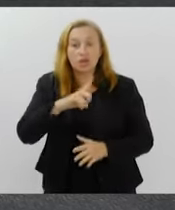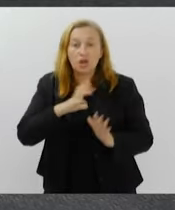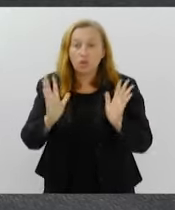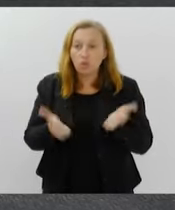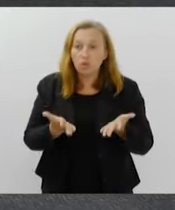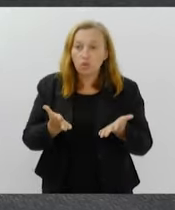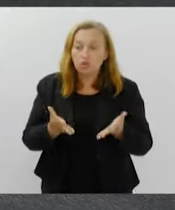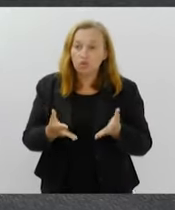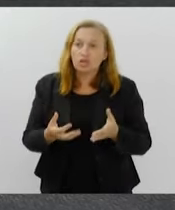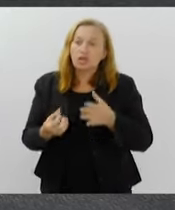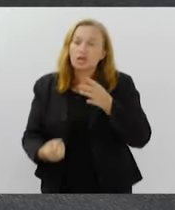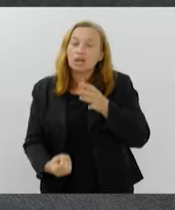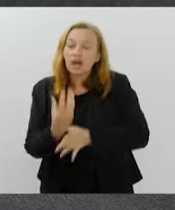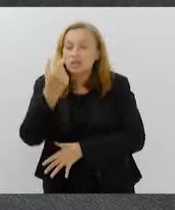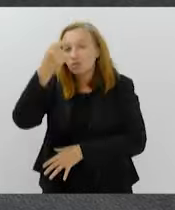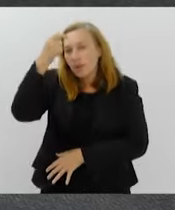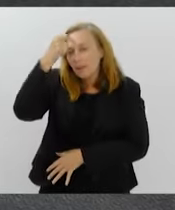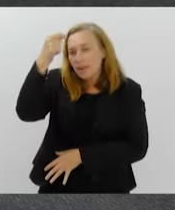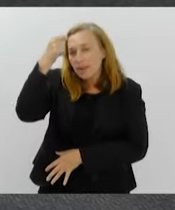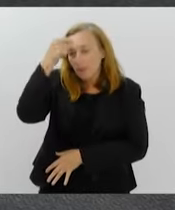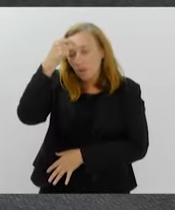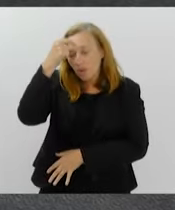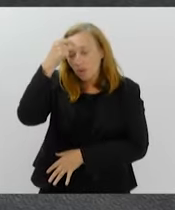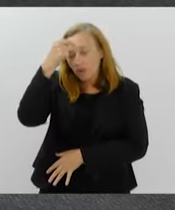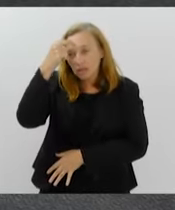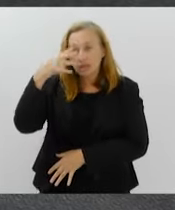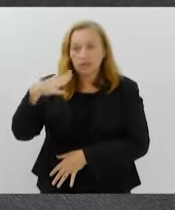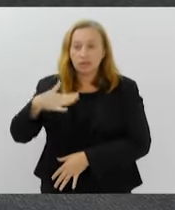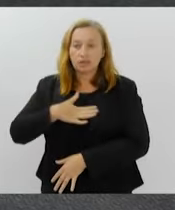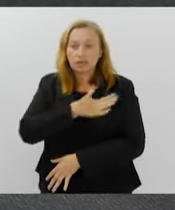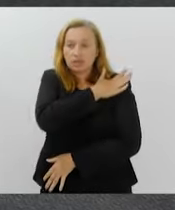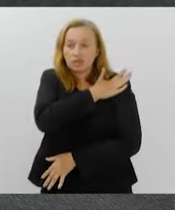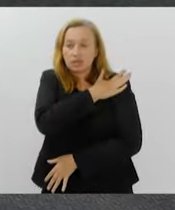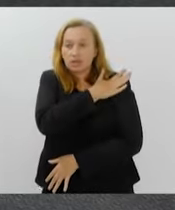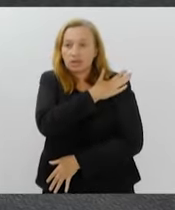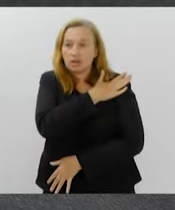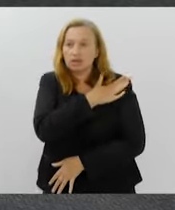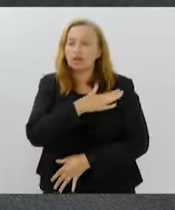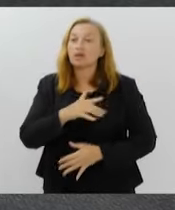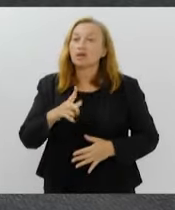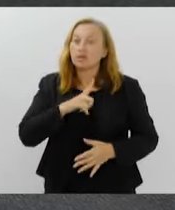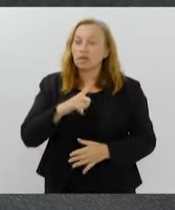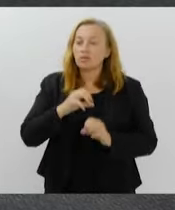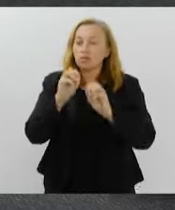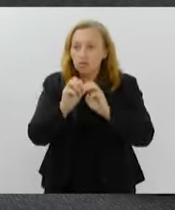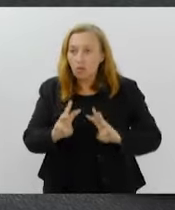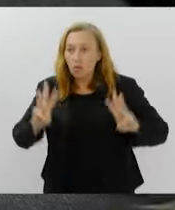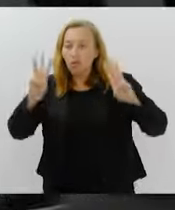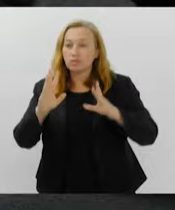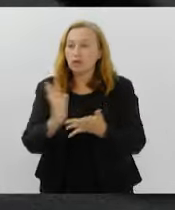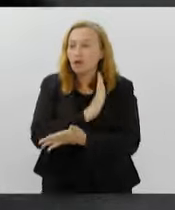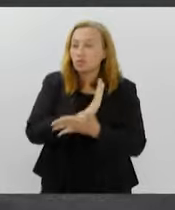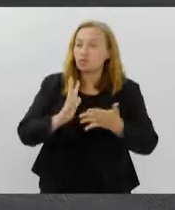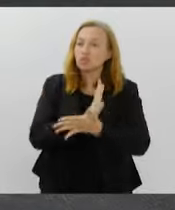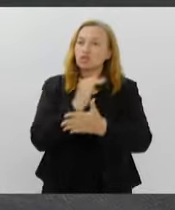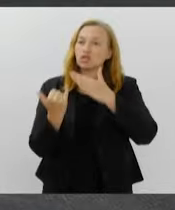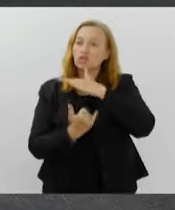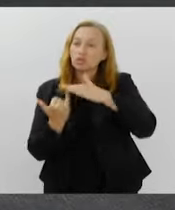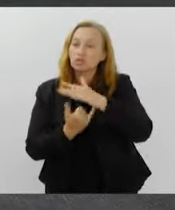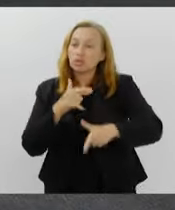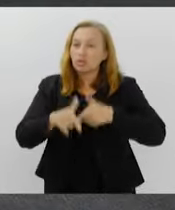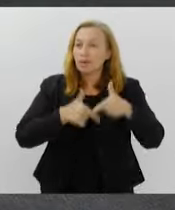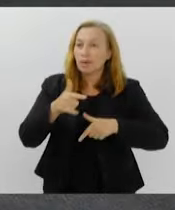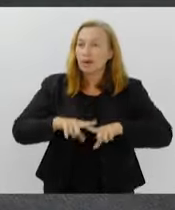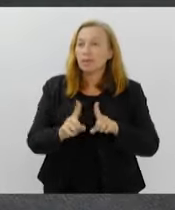a construção de uma memória da ditadura militars temos algumas hges alguns institutos que trabalham com isso mas o